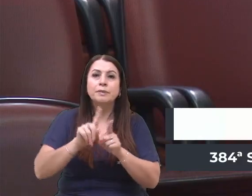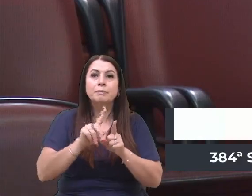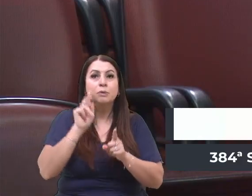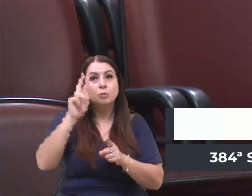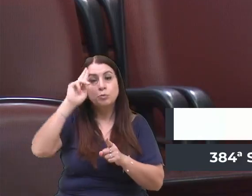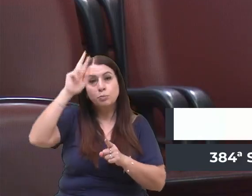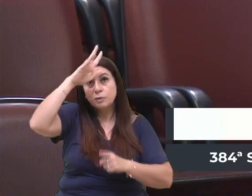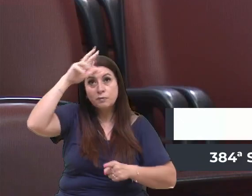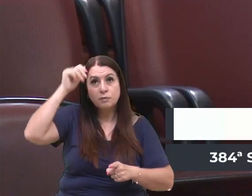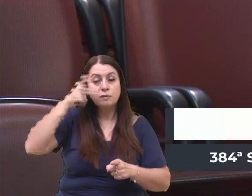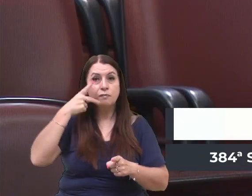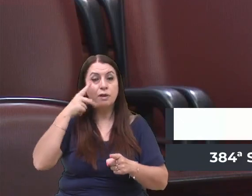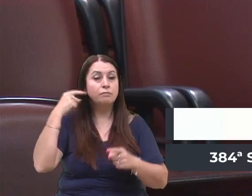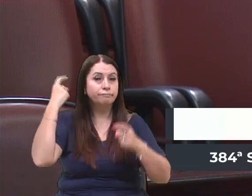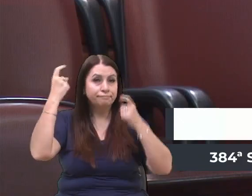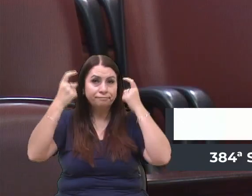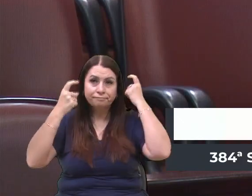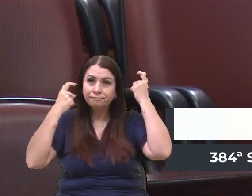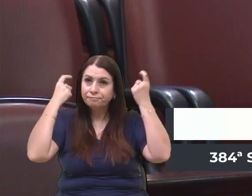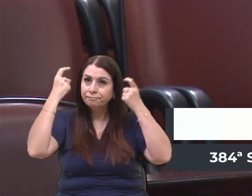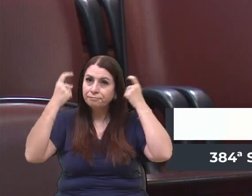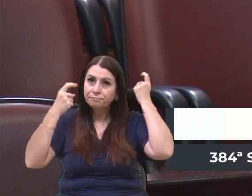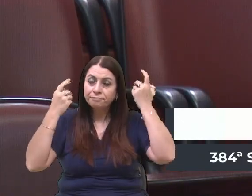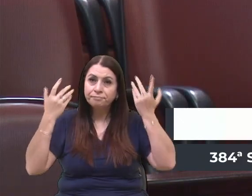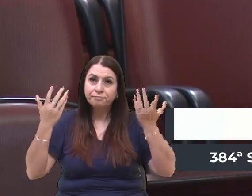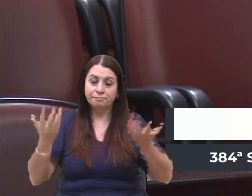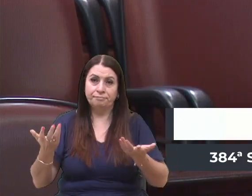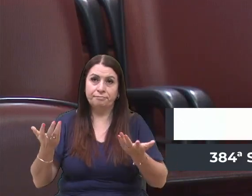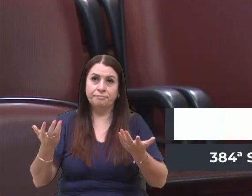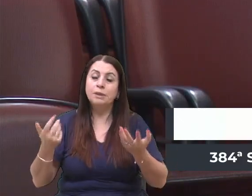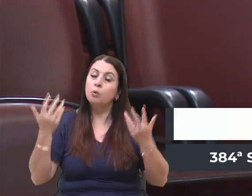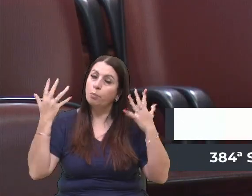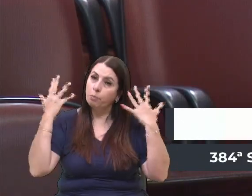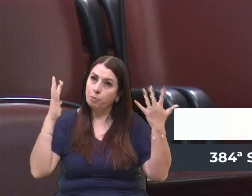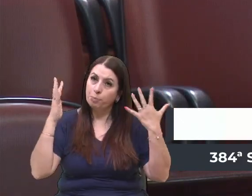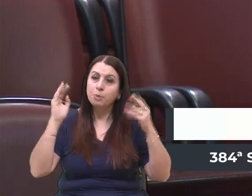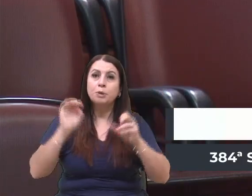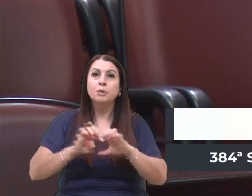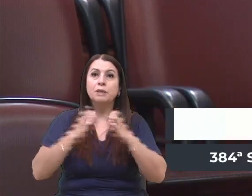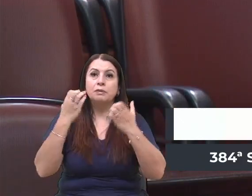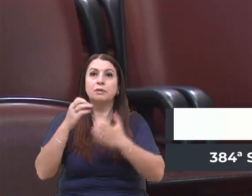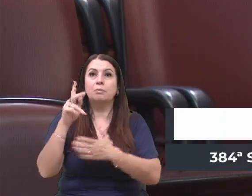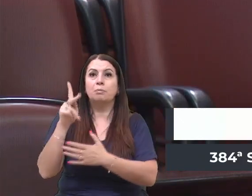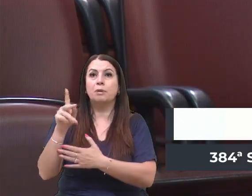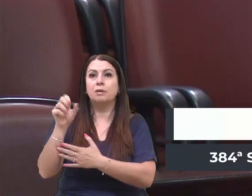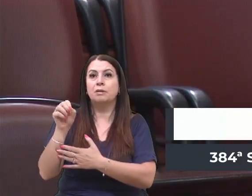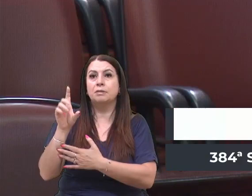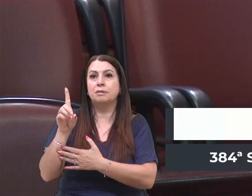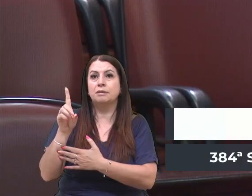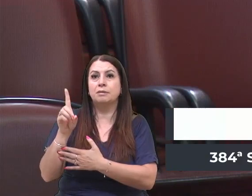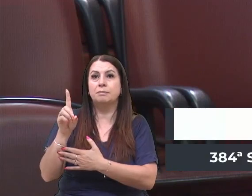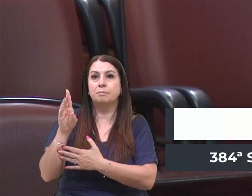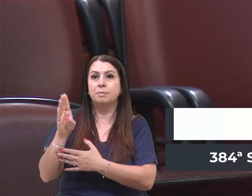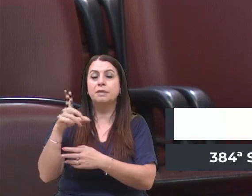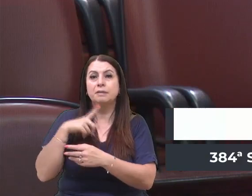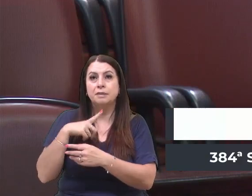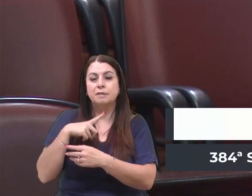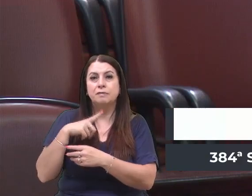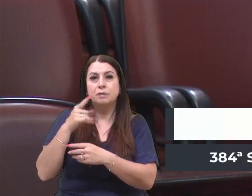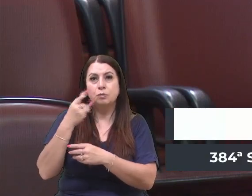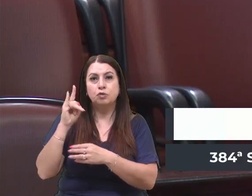fala isso, é preocupante. Então, eu parabenizo esse evento que o PSDB teve aqui nesse último final de semana.